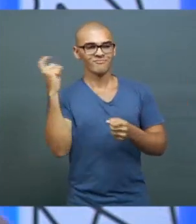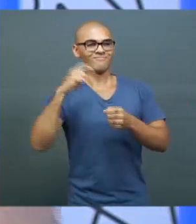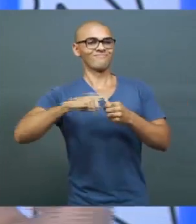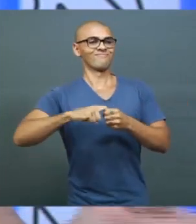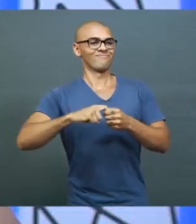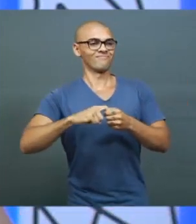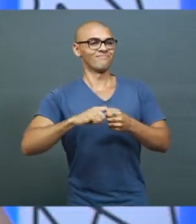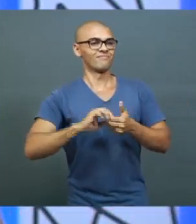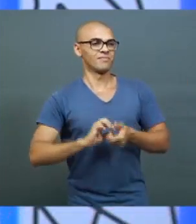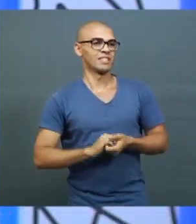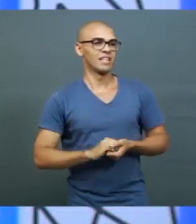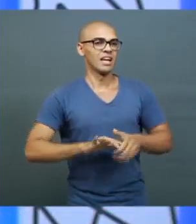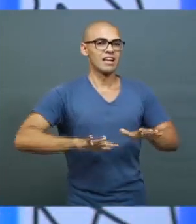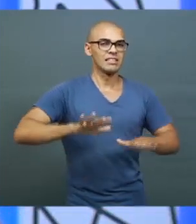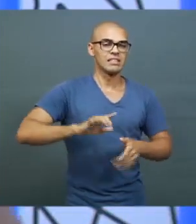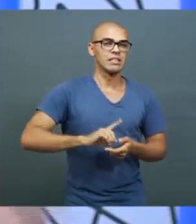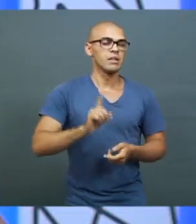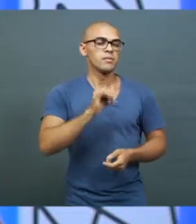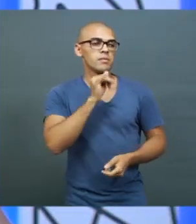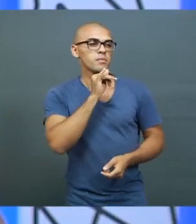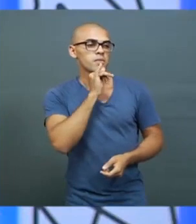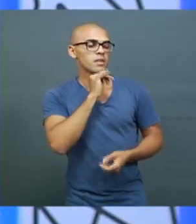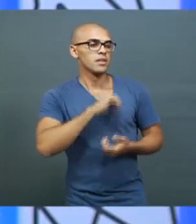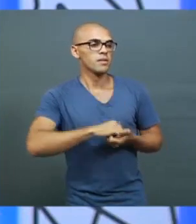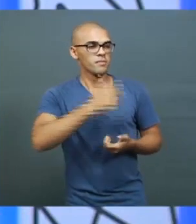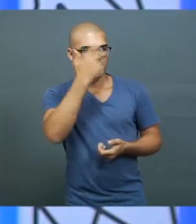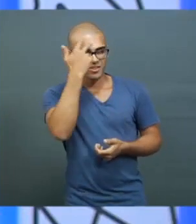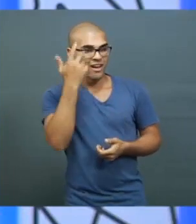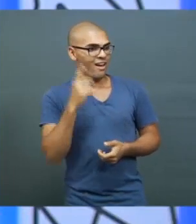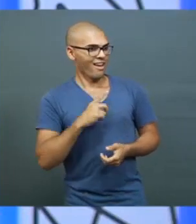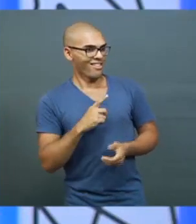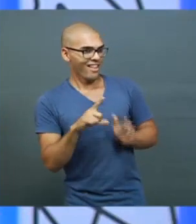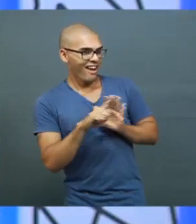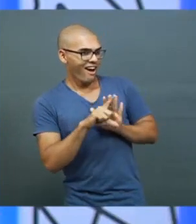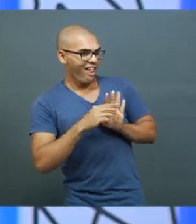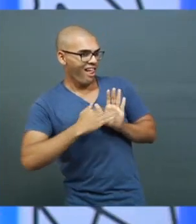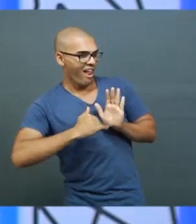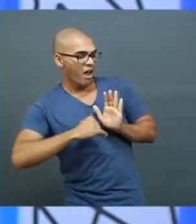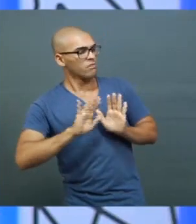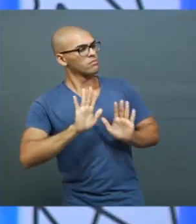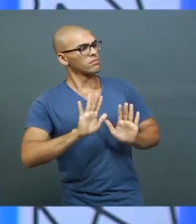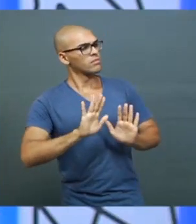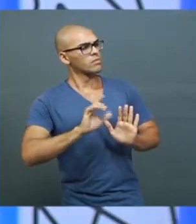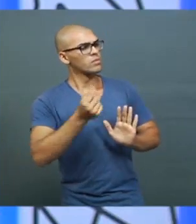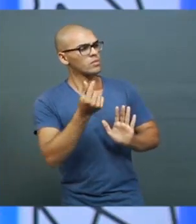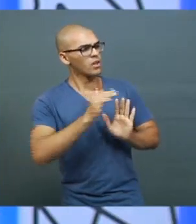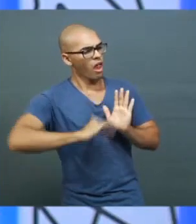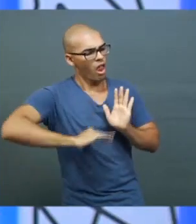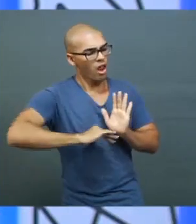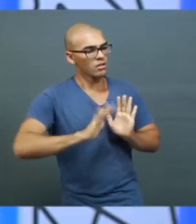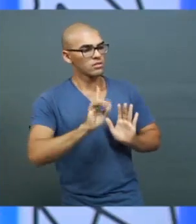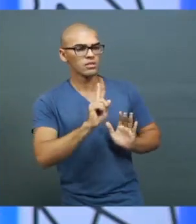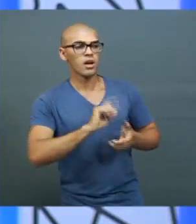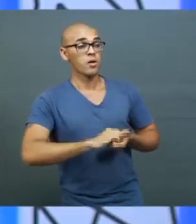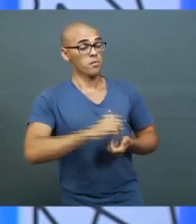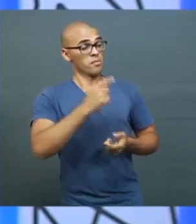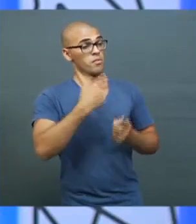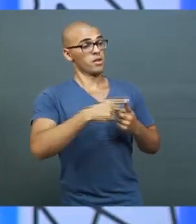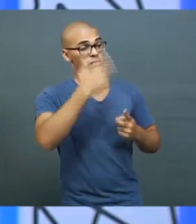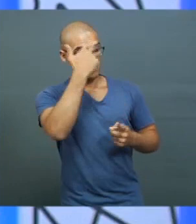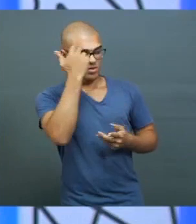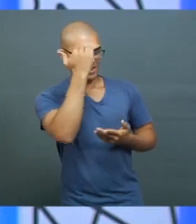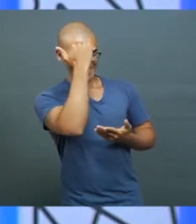porque vai ter uma isenção fiscal das leis de incentivo, mas porque acredita naquele projeto artístico,